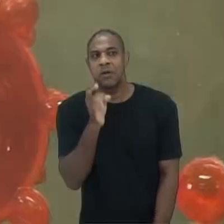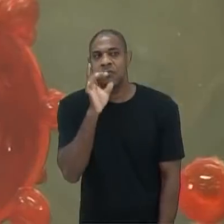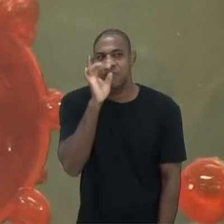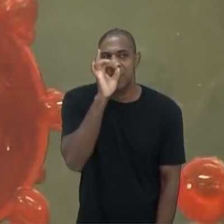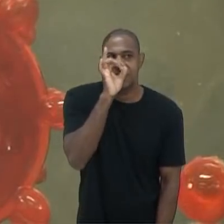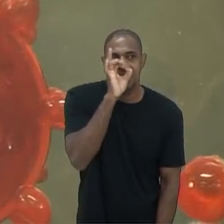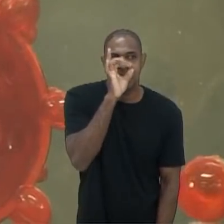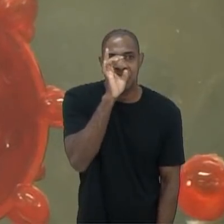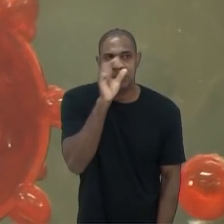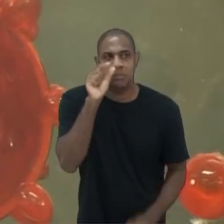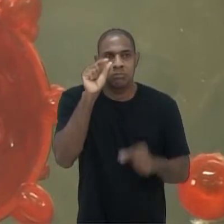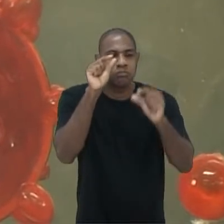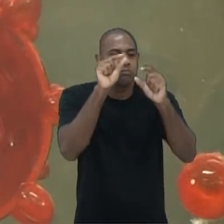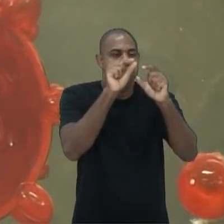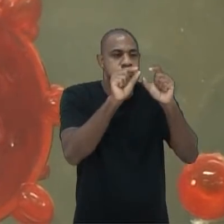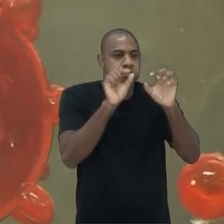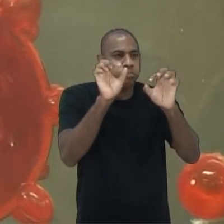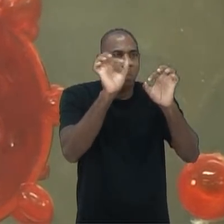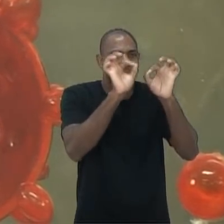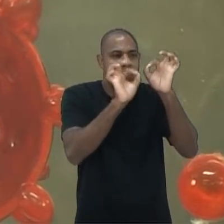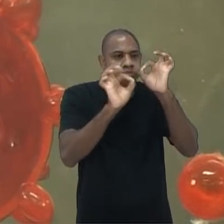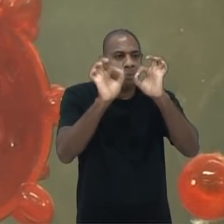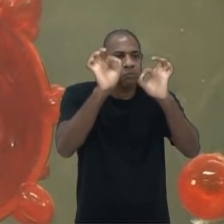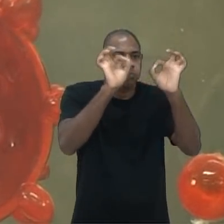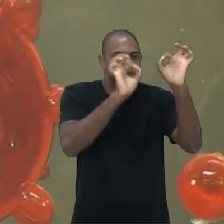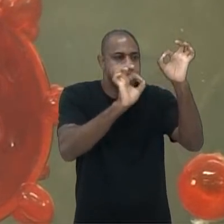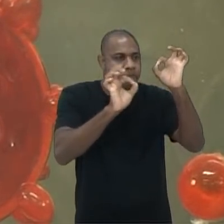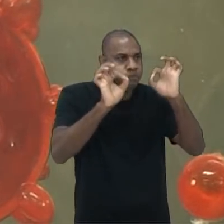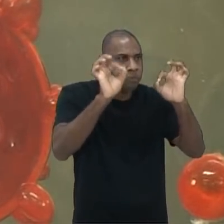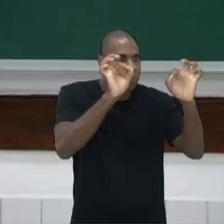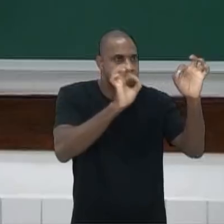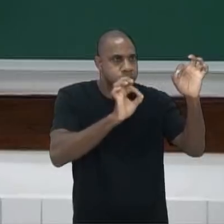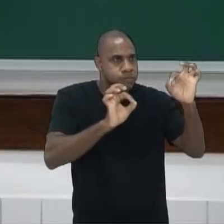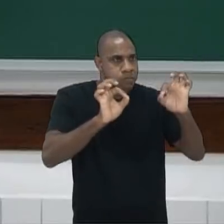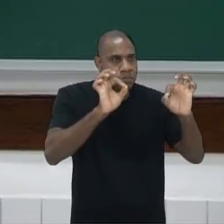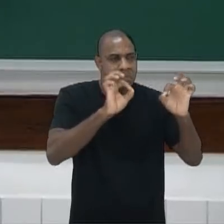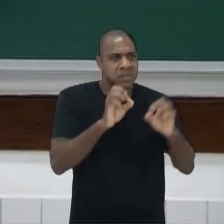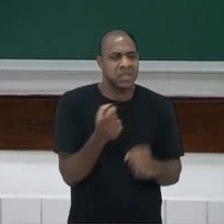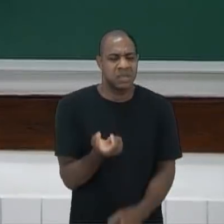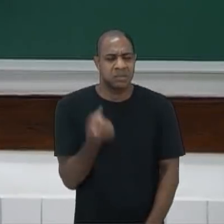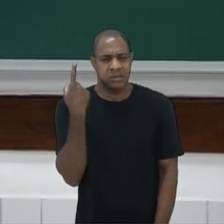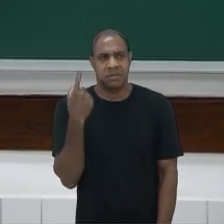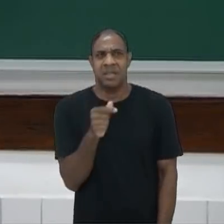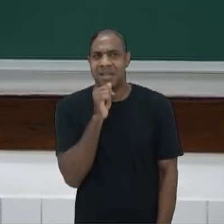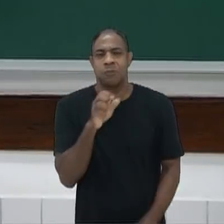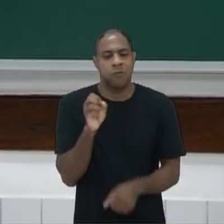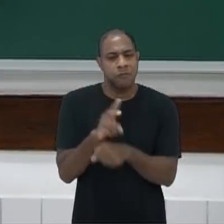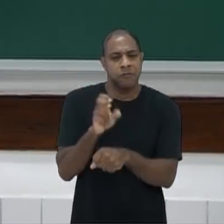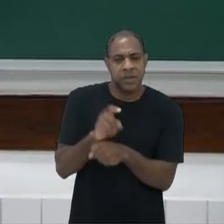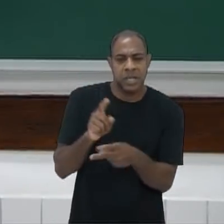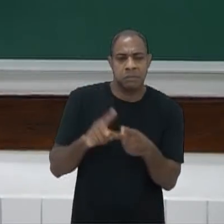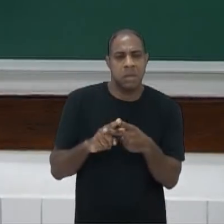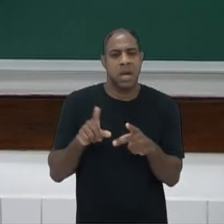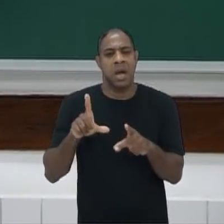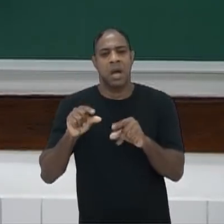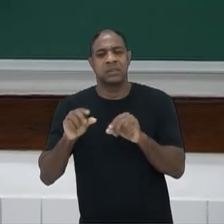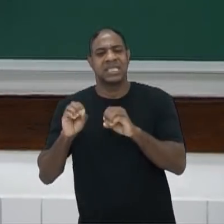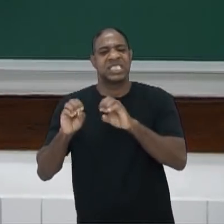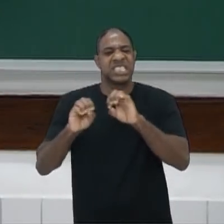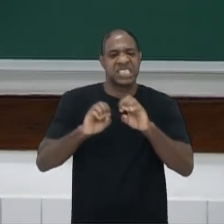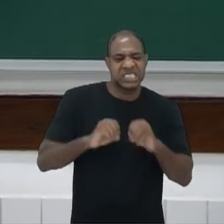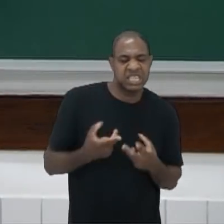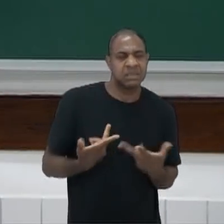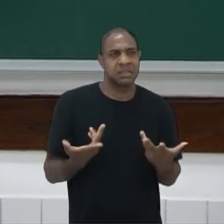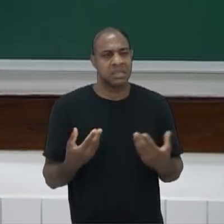verdinhos. Qual é a função do lisossomo? Imagina que vem um organismo estranho, um vírus, uma bactéria dentro do teu